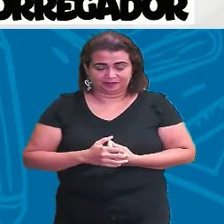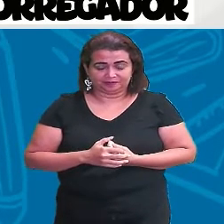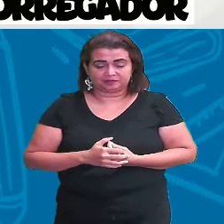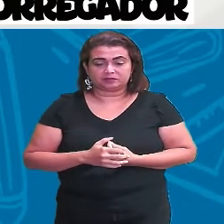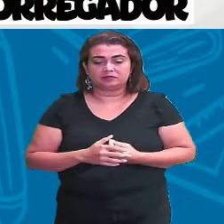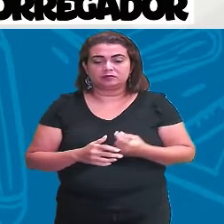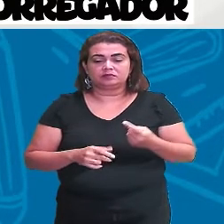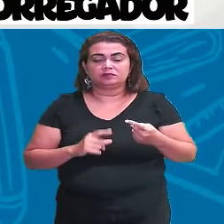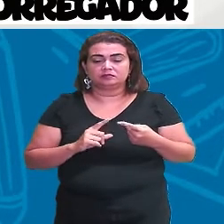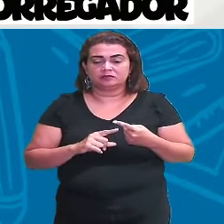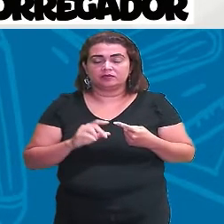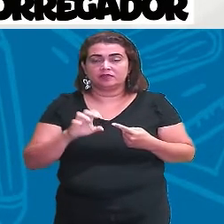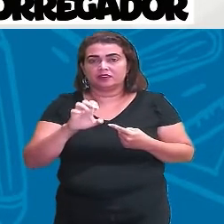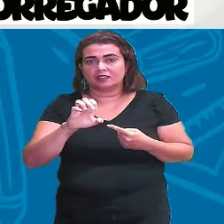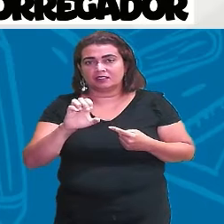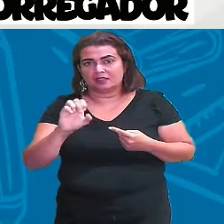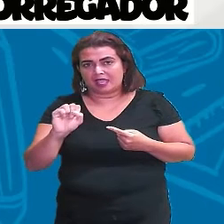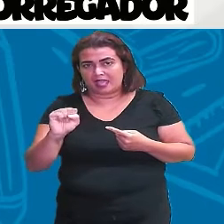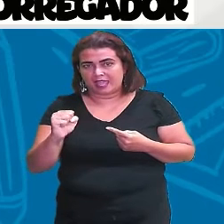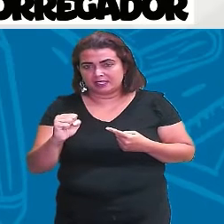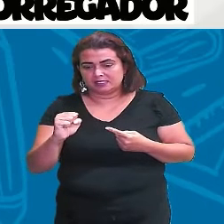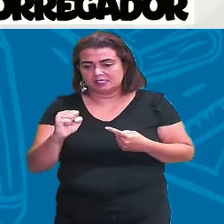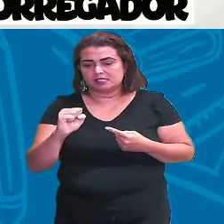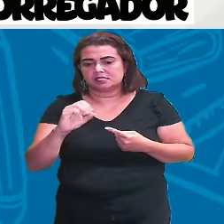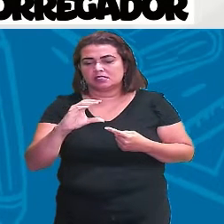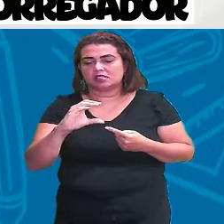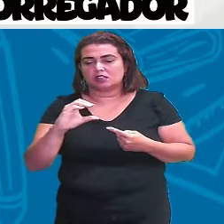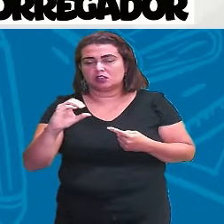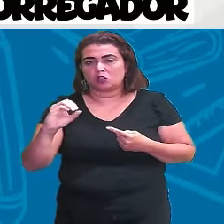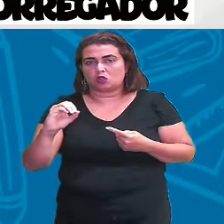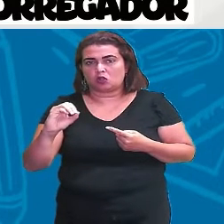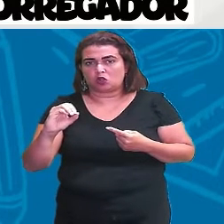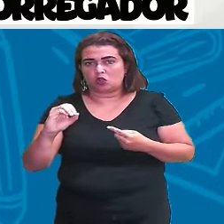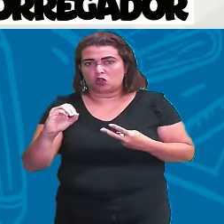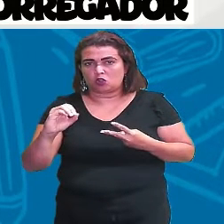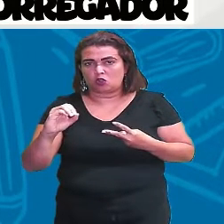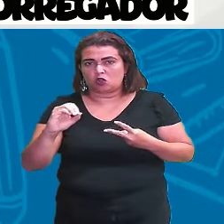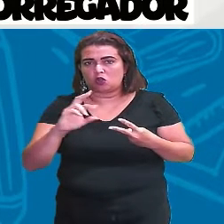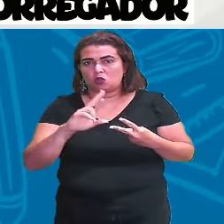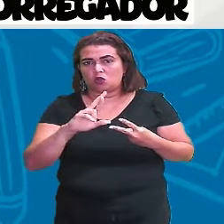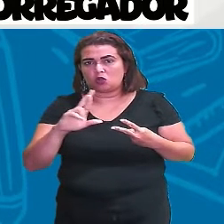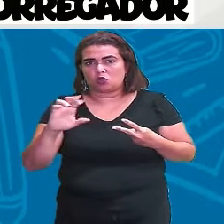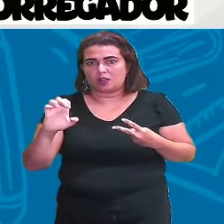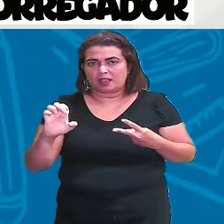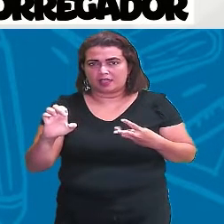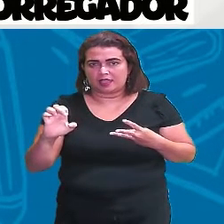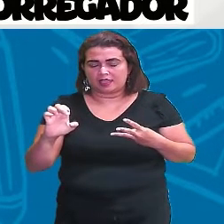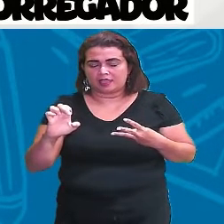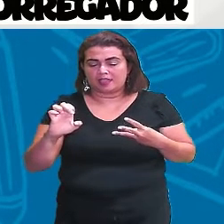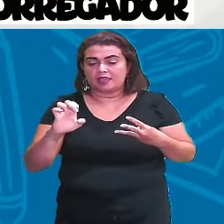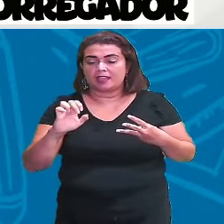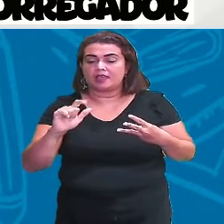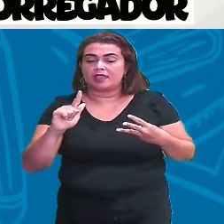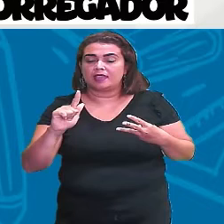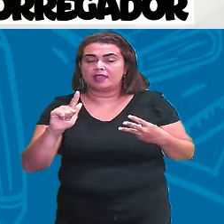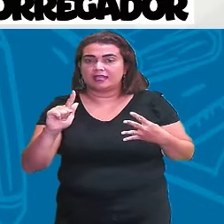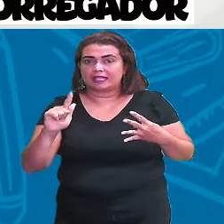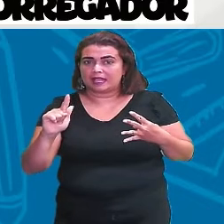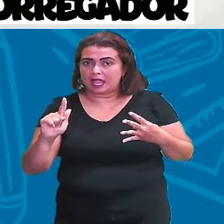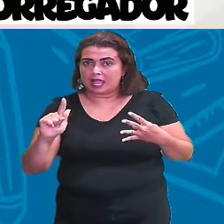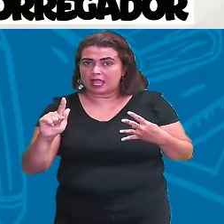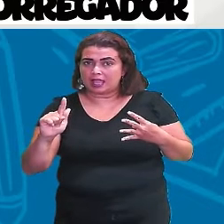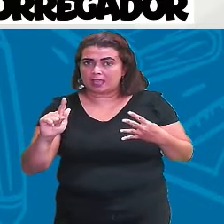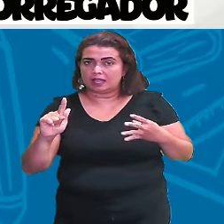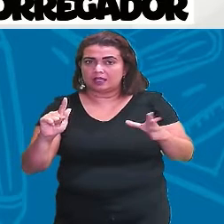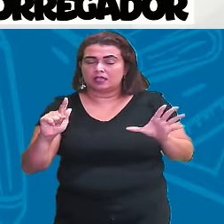Escorregador. Essa palavra já tem 5 sílabas. Dinossauro eu tenho 4 e escorregador eu